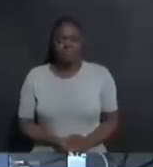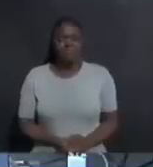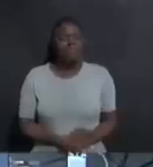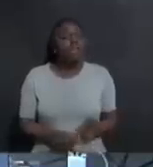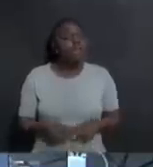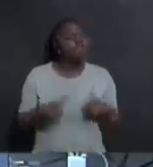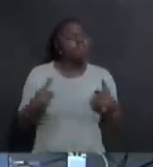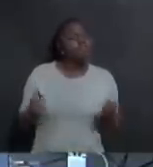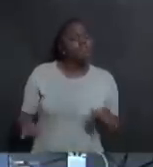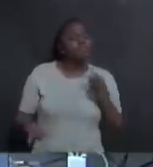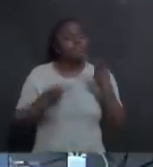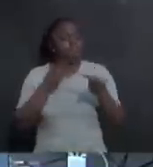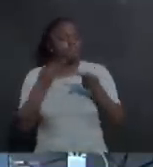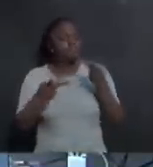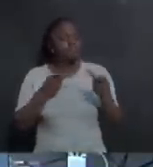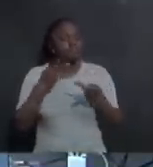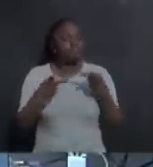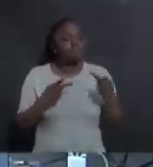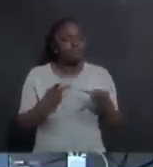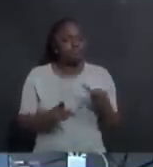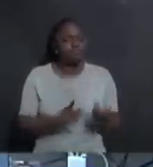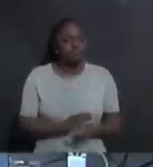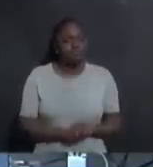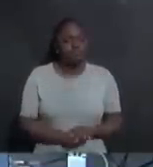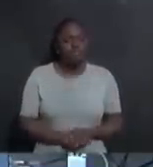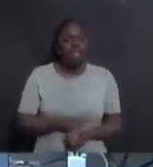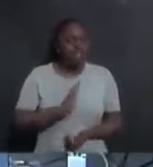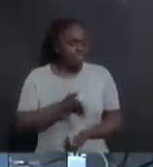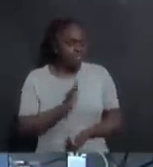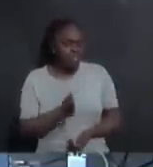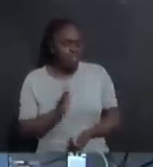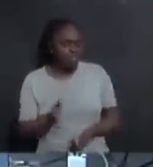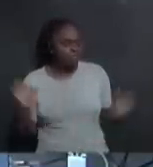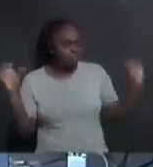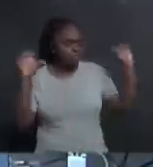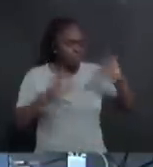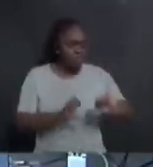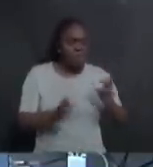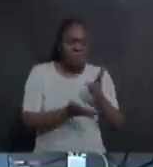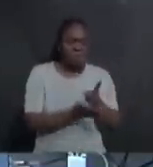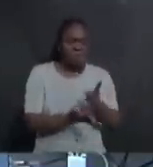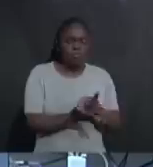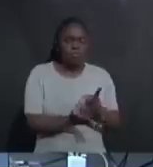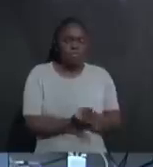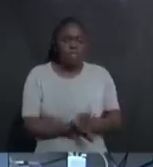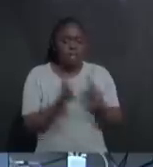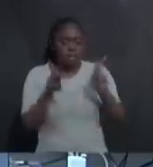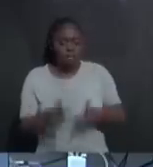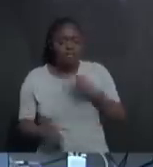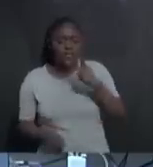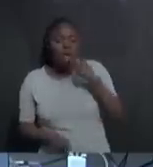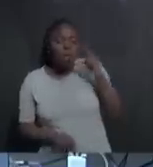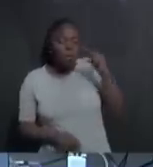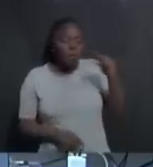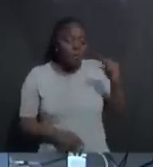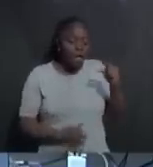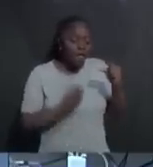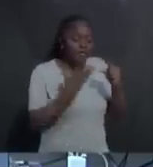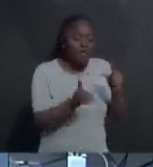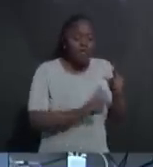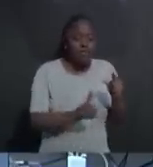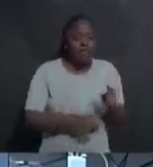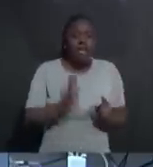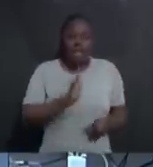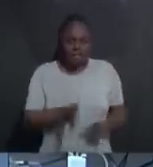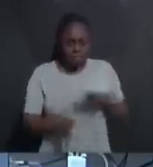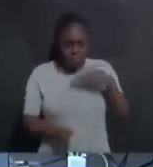Mas aí eu falei: tá ferrado, vamos ferrar tudo, não vamos... Né? Tem gente que fica, fala só uma parte e não entrega tudo. Tem que morrer, vamos